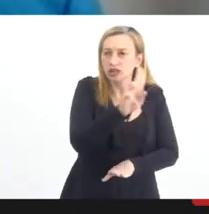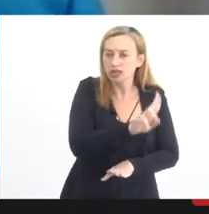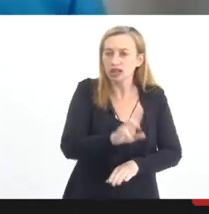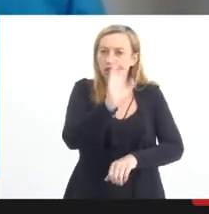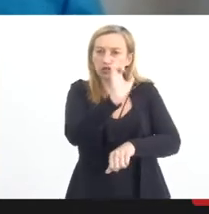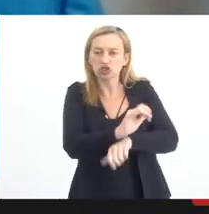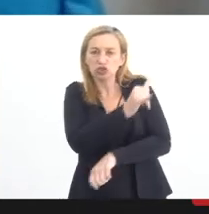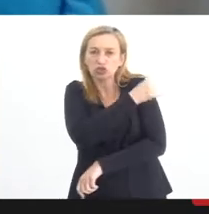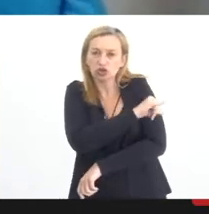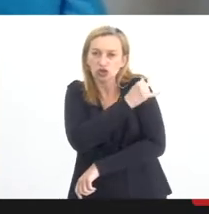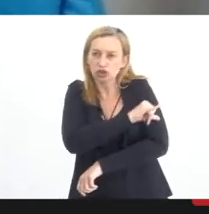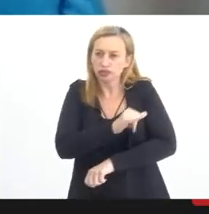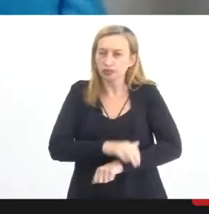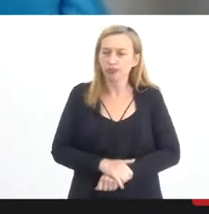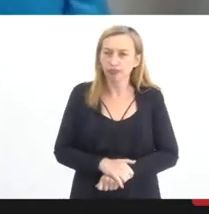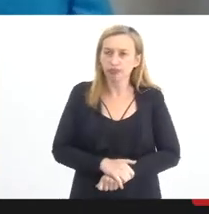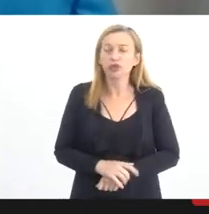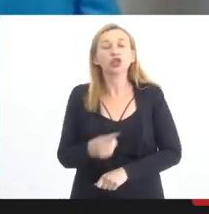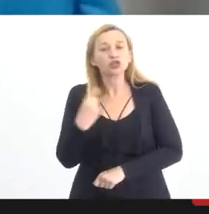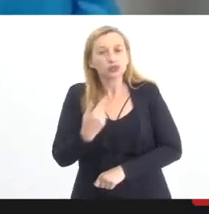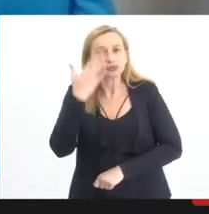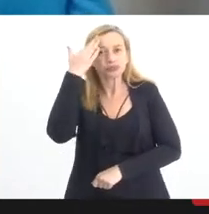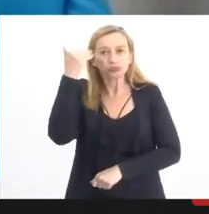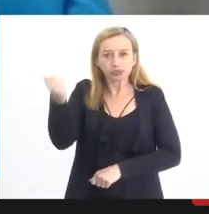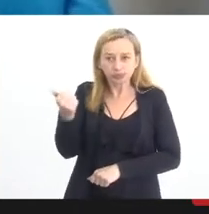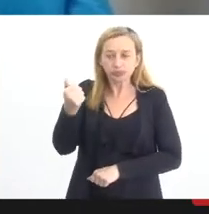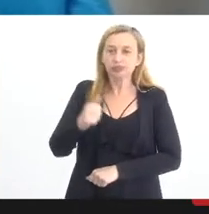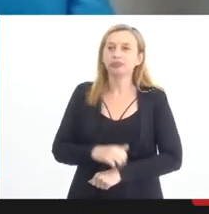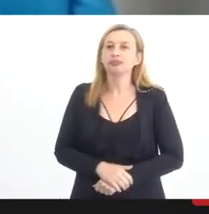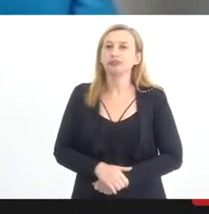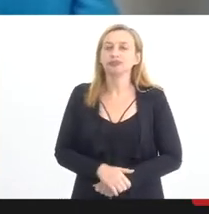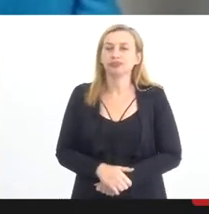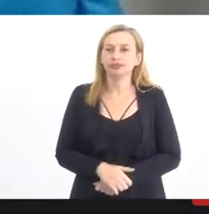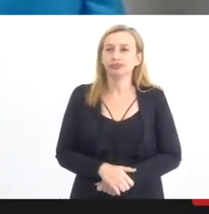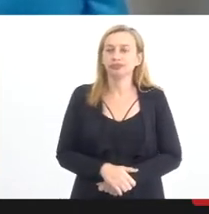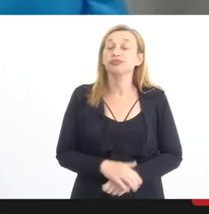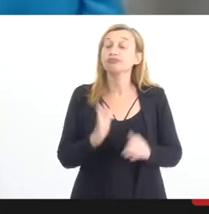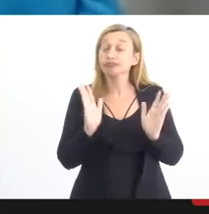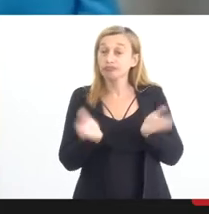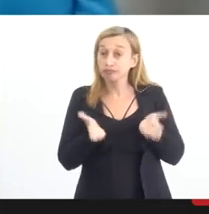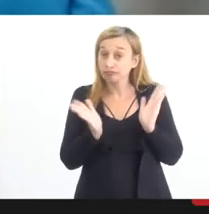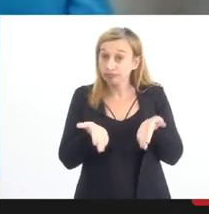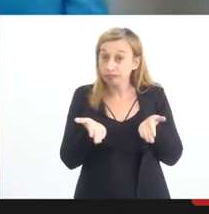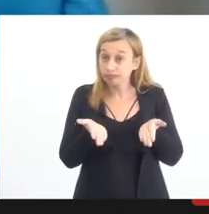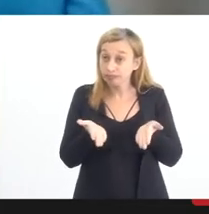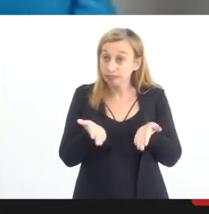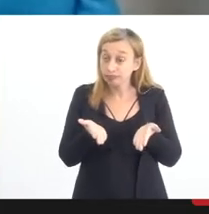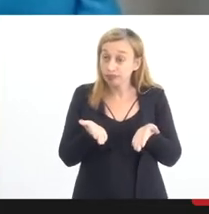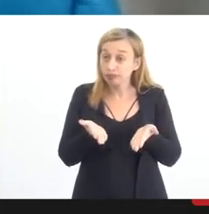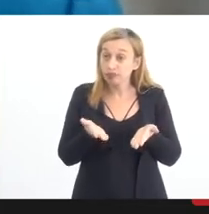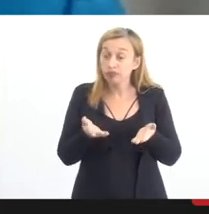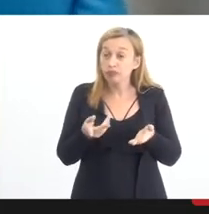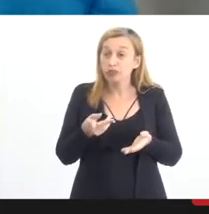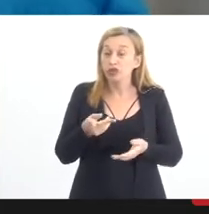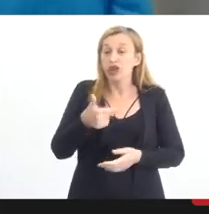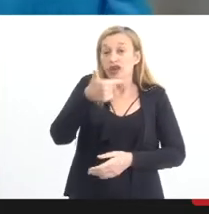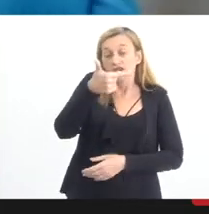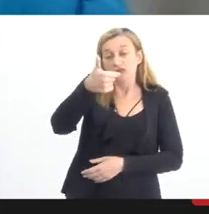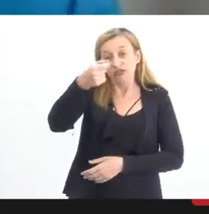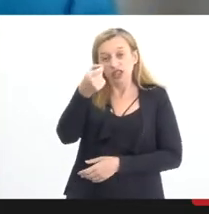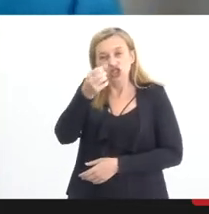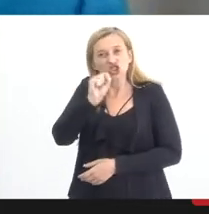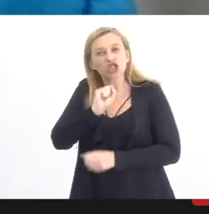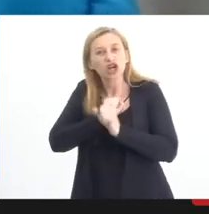do Rio de Janeiro. E a gente sabe que hoje, quando completamos 20 anos